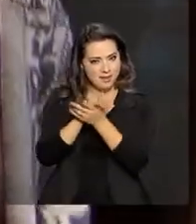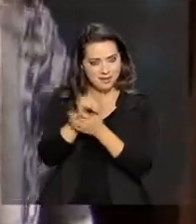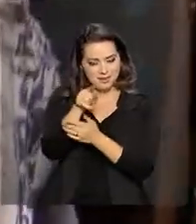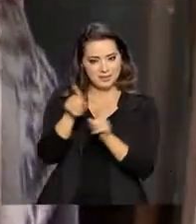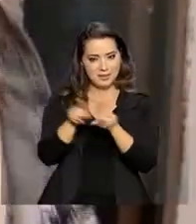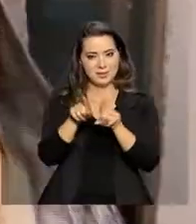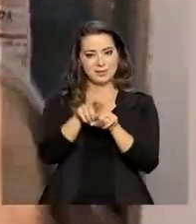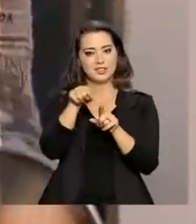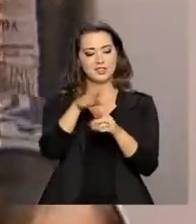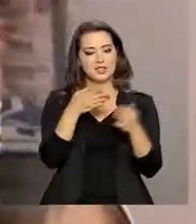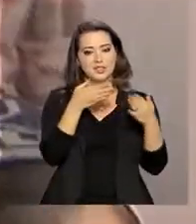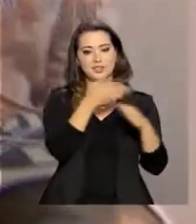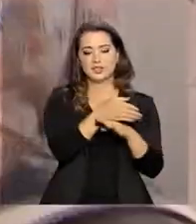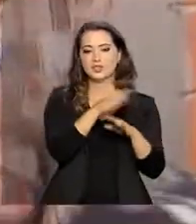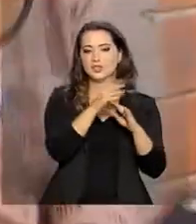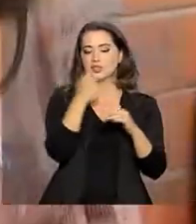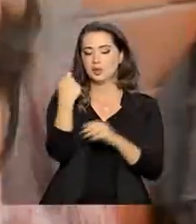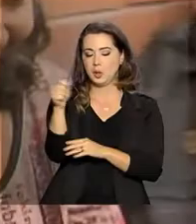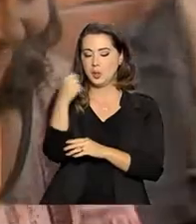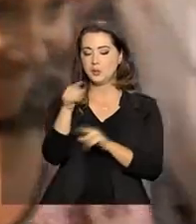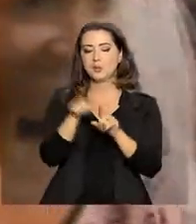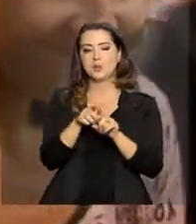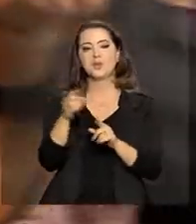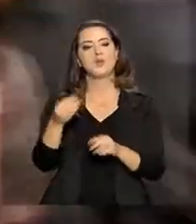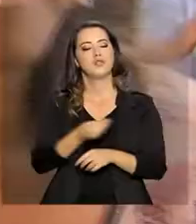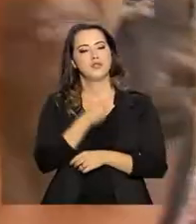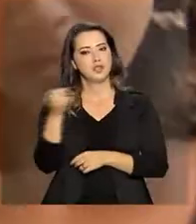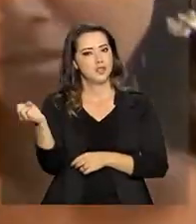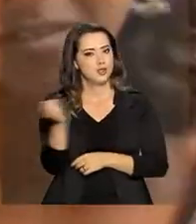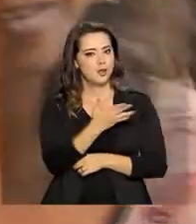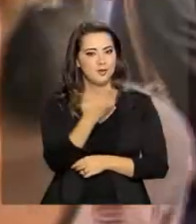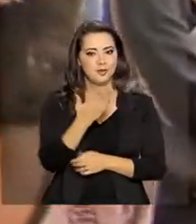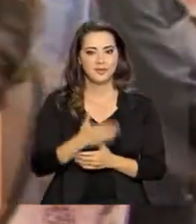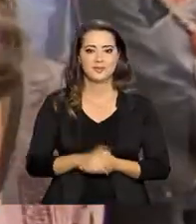Eles também estão no abrigo de Porto Alegre, prontos para uma nova vida. Sim. Muito feliz.